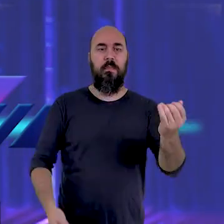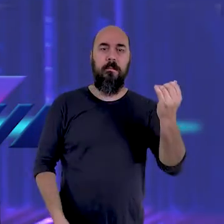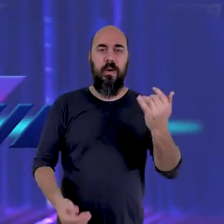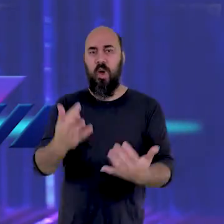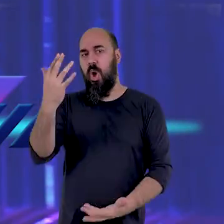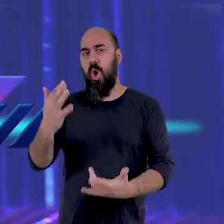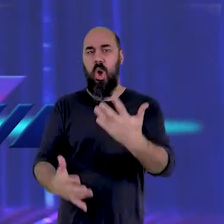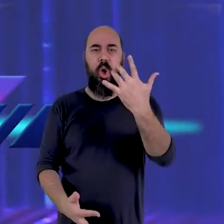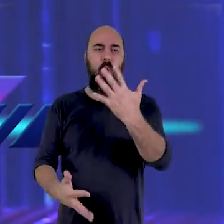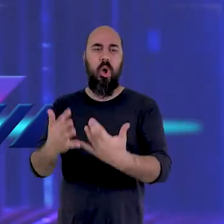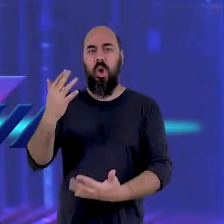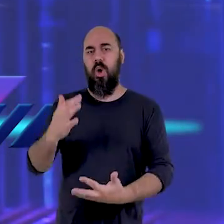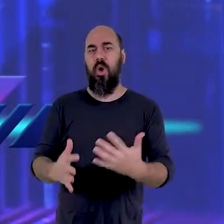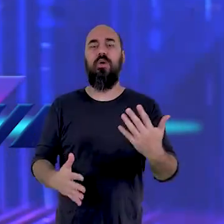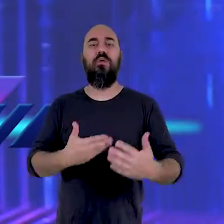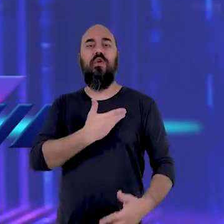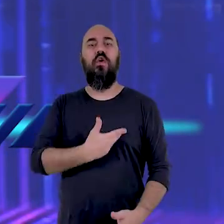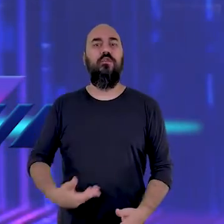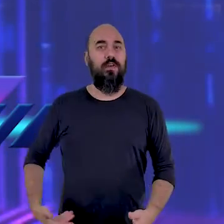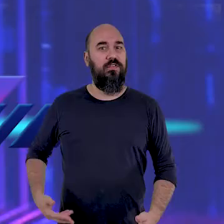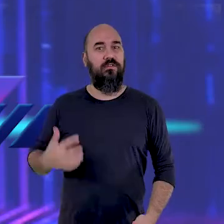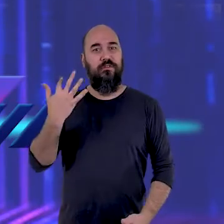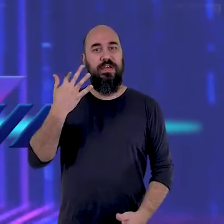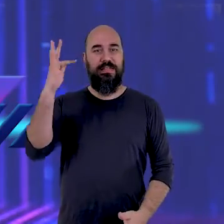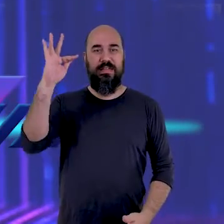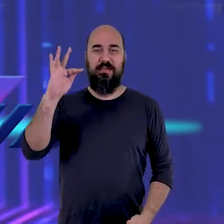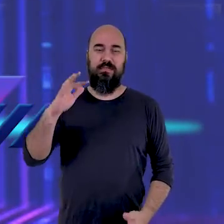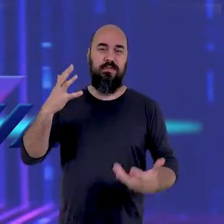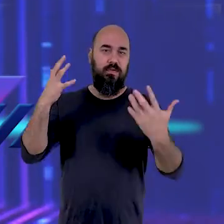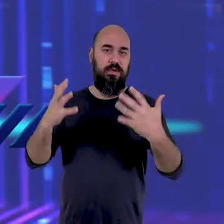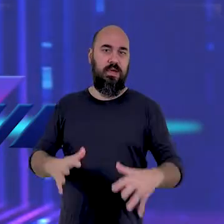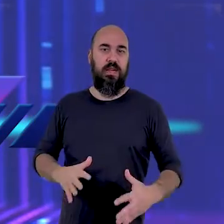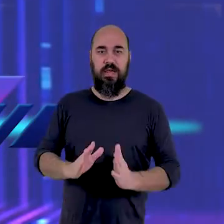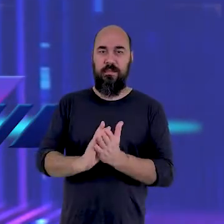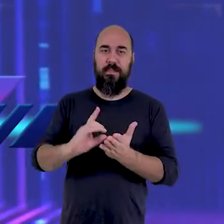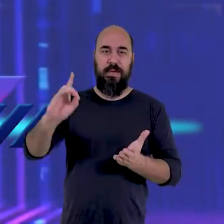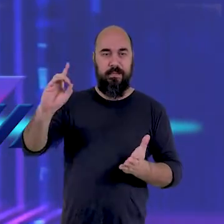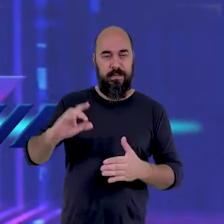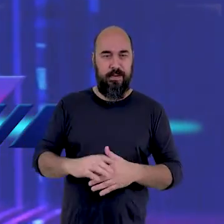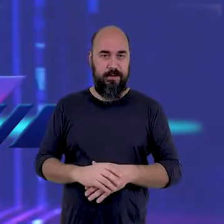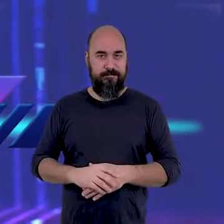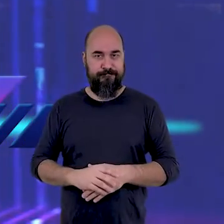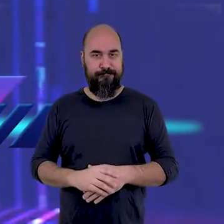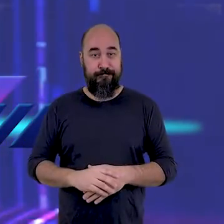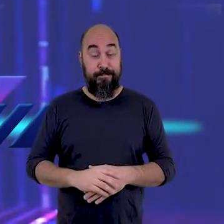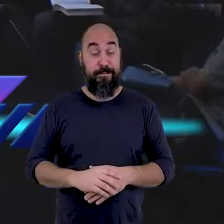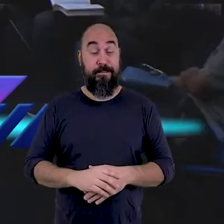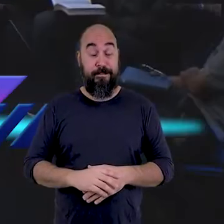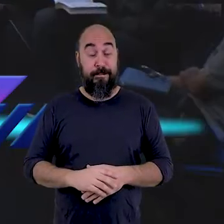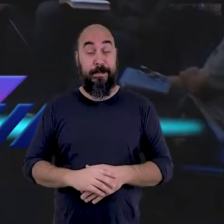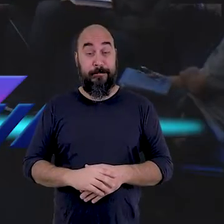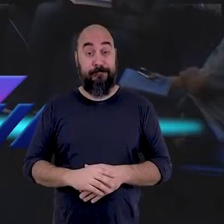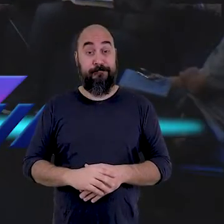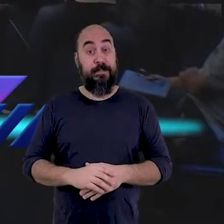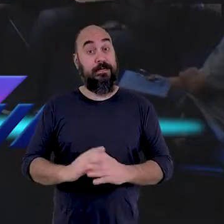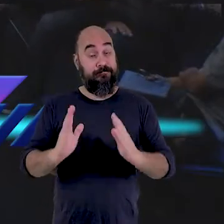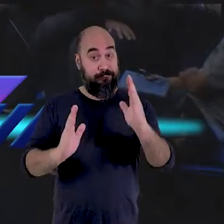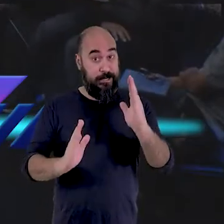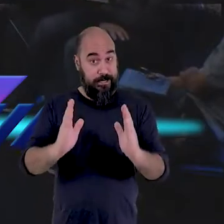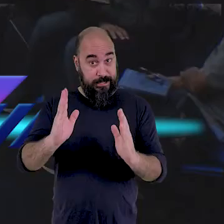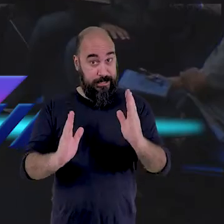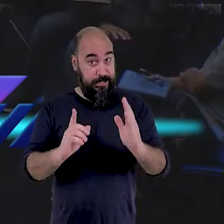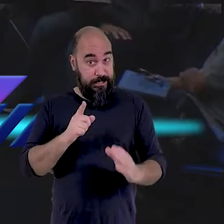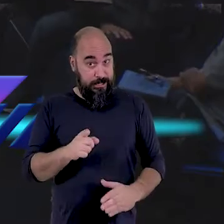queimadas, como evidência de que o governo francês não reconhecia a palavra de Deus. Nesse